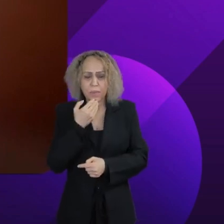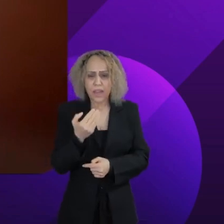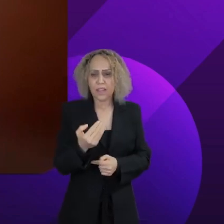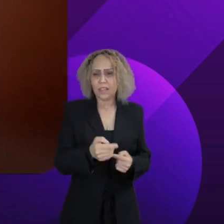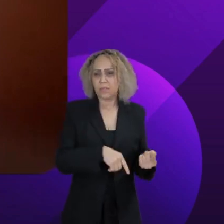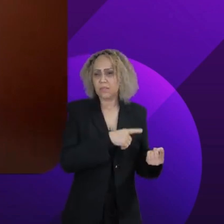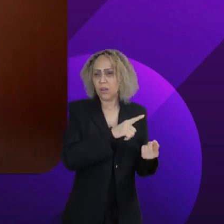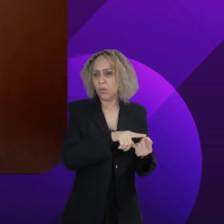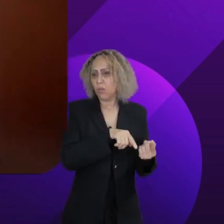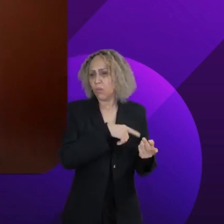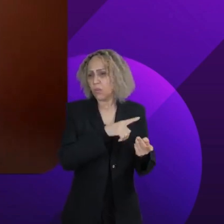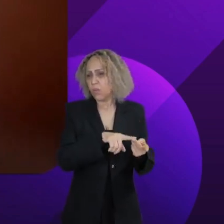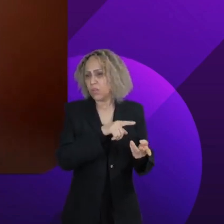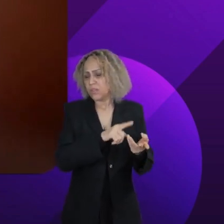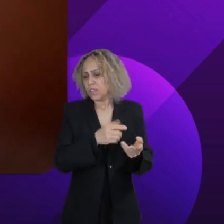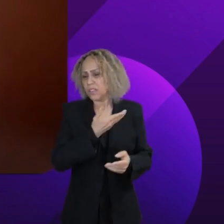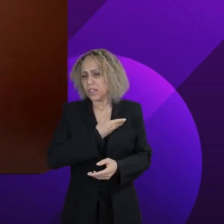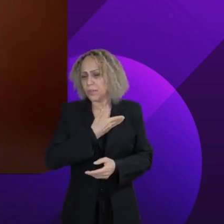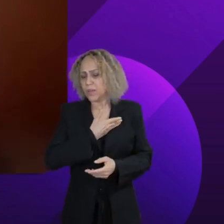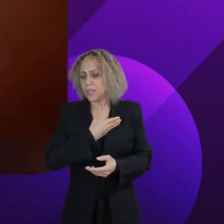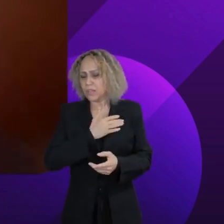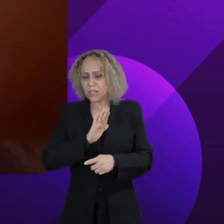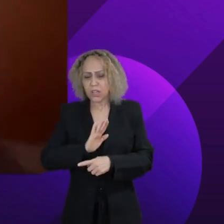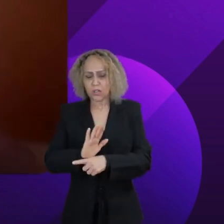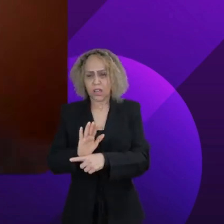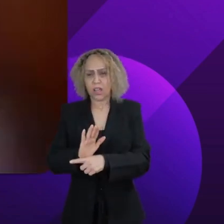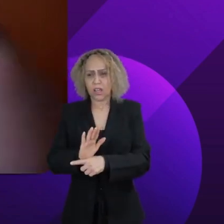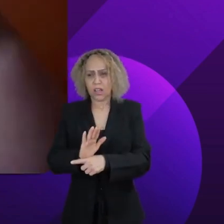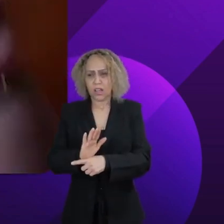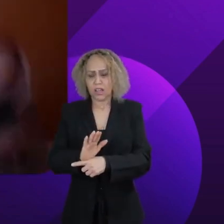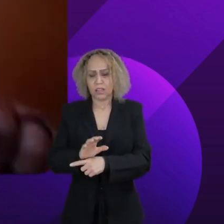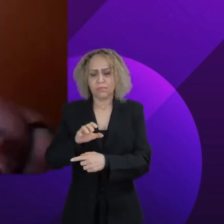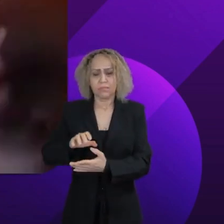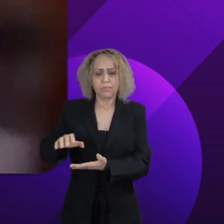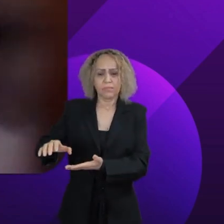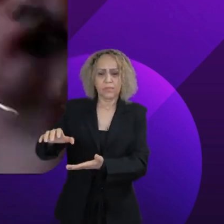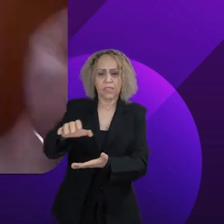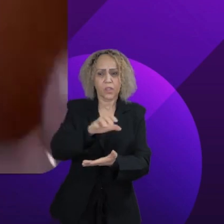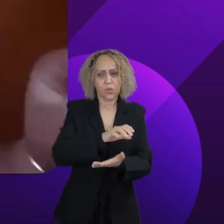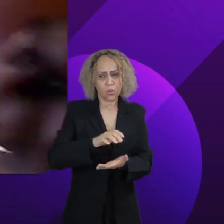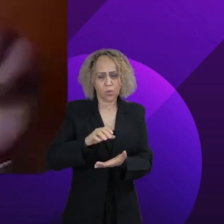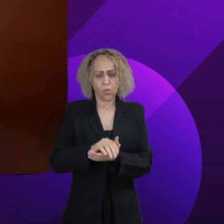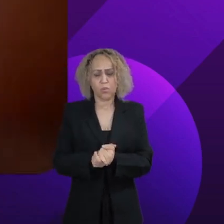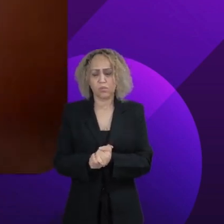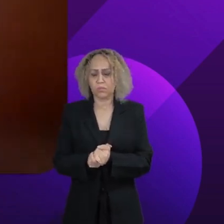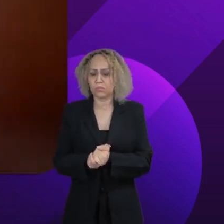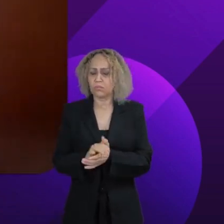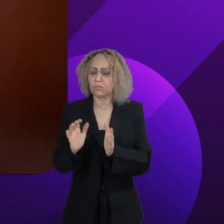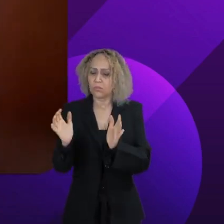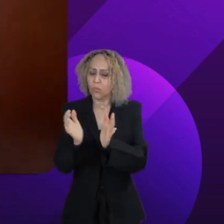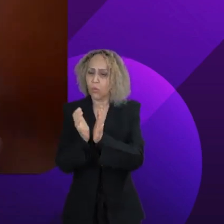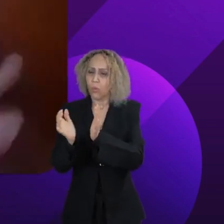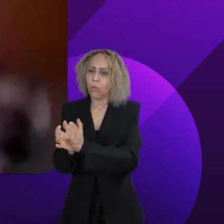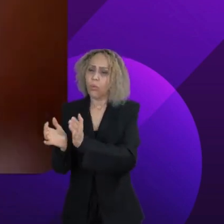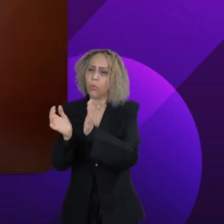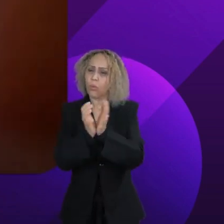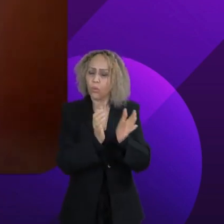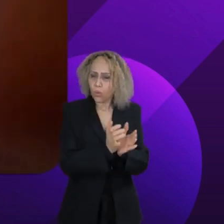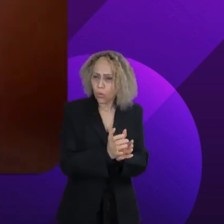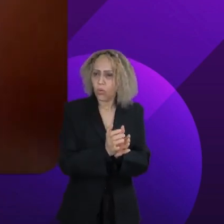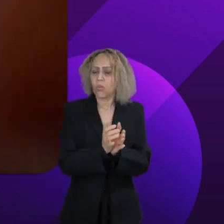3 companheiros te ajudarem a mapear setores, segmentos, grupos que você ainda tem que